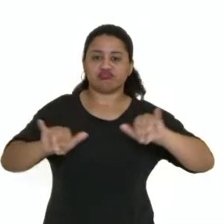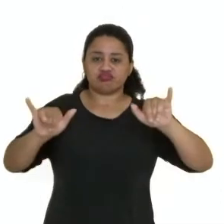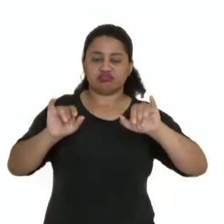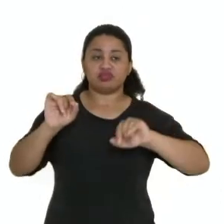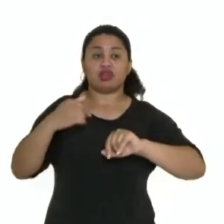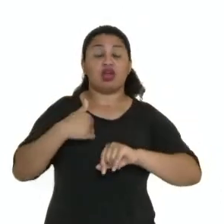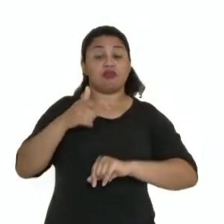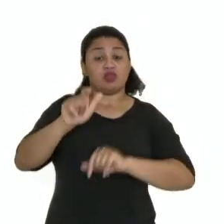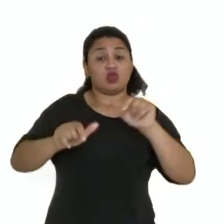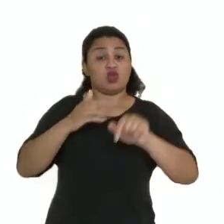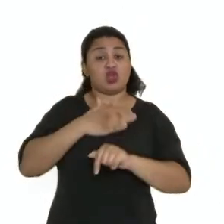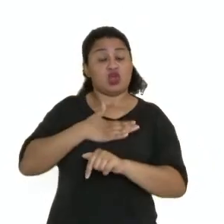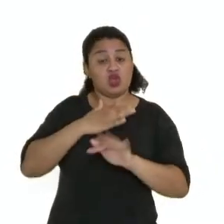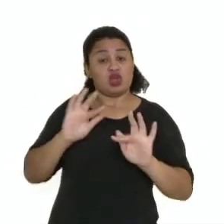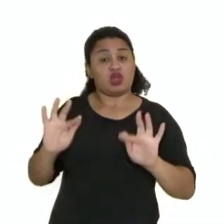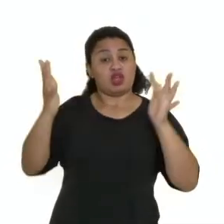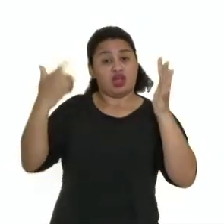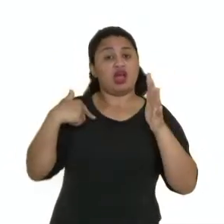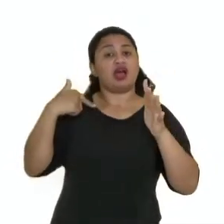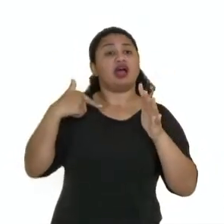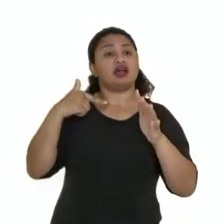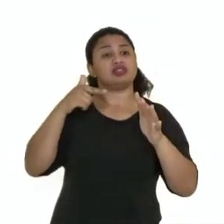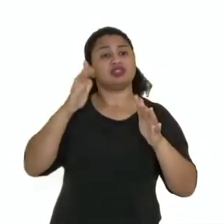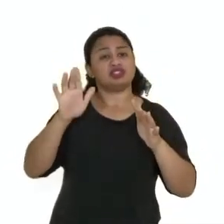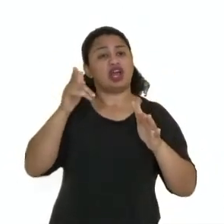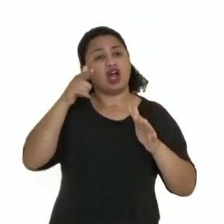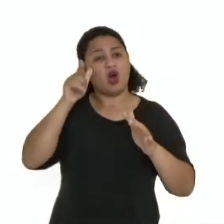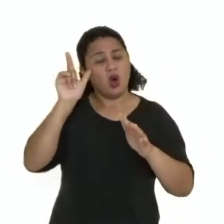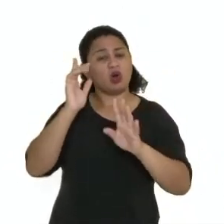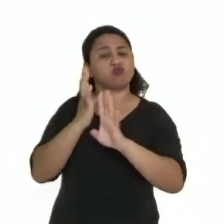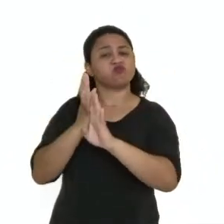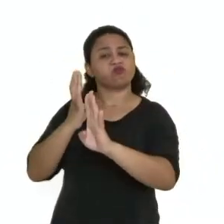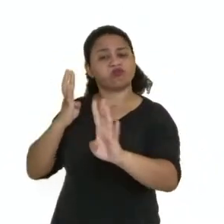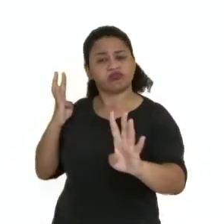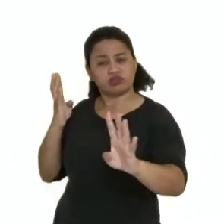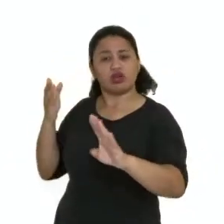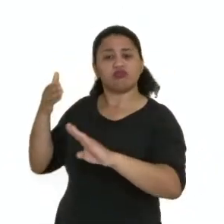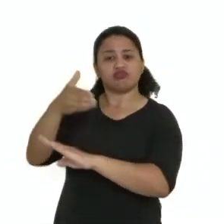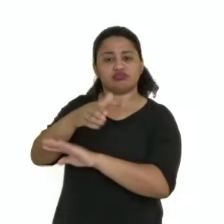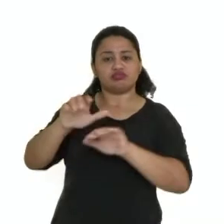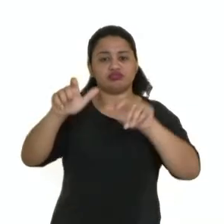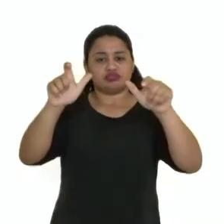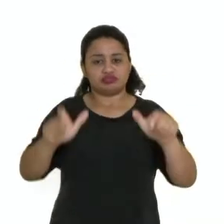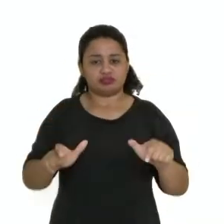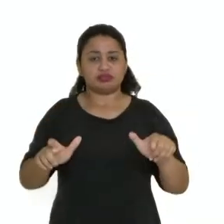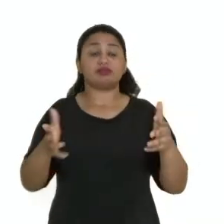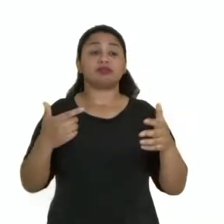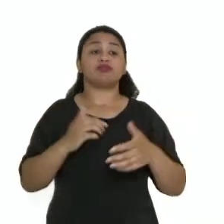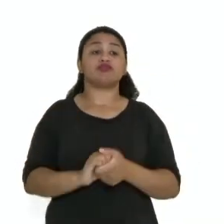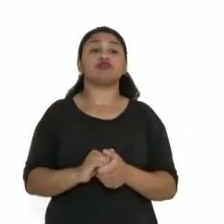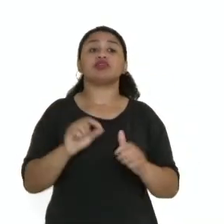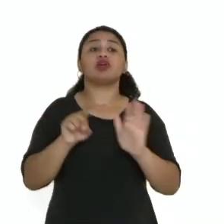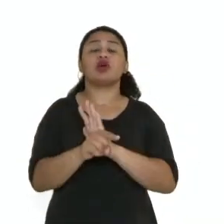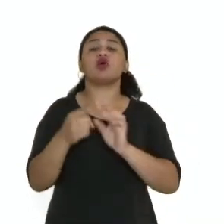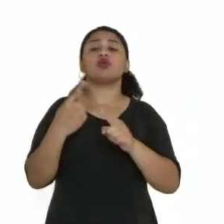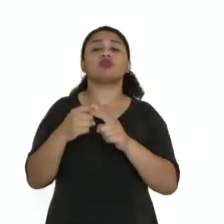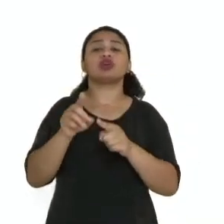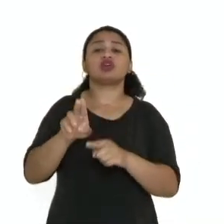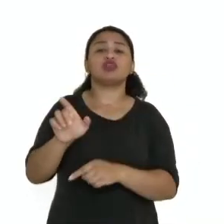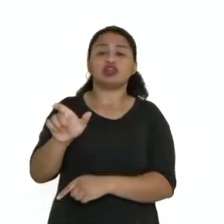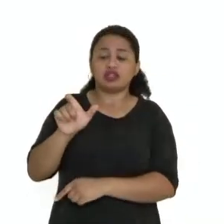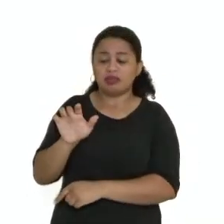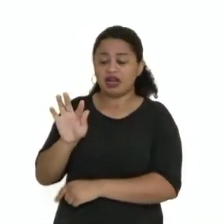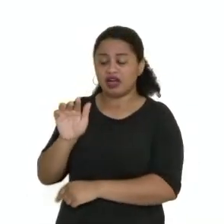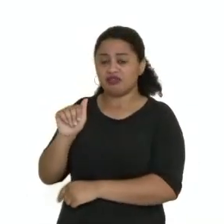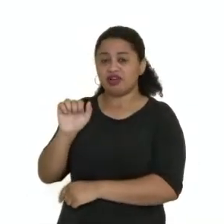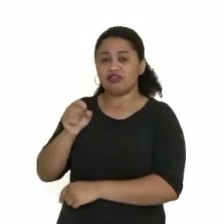do Festival de Parintins fazem fila desde ontem para entrar no Bumbódromo. Pergunta: por que foi usada a palavra fãs e